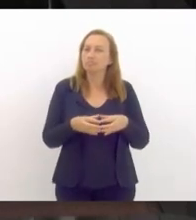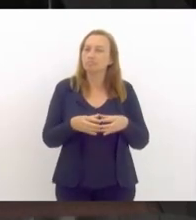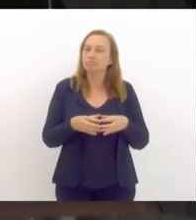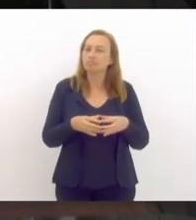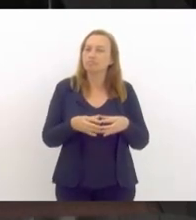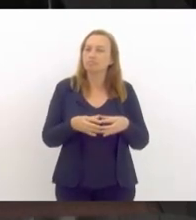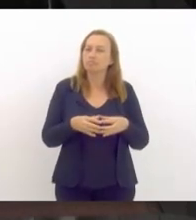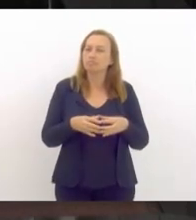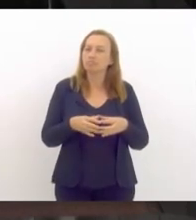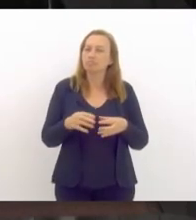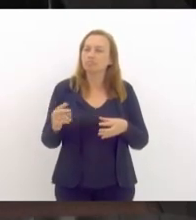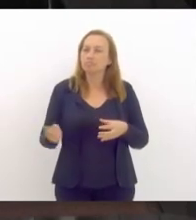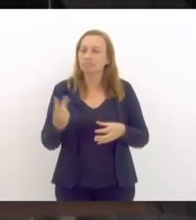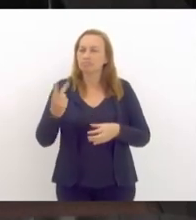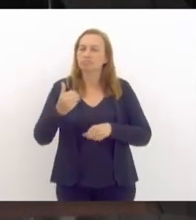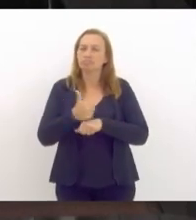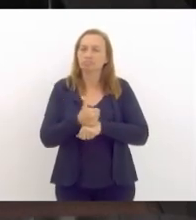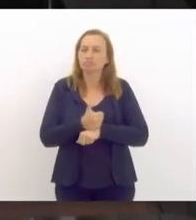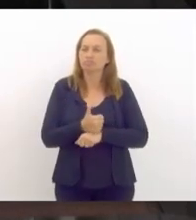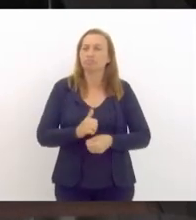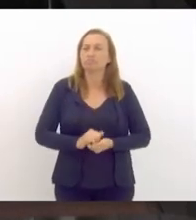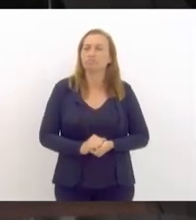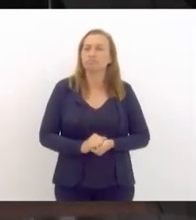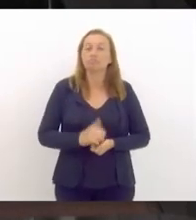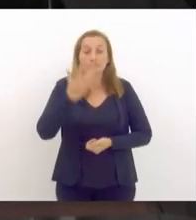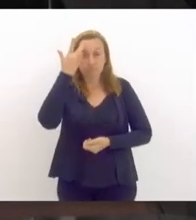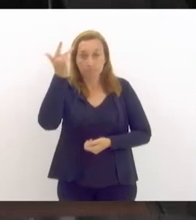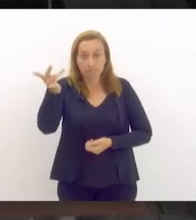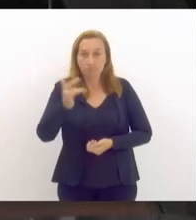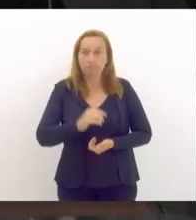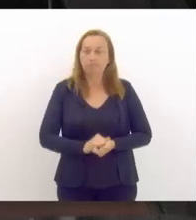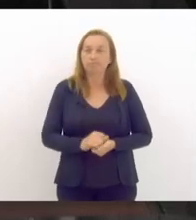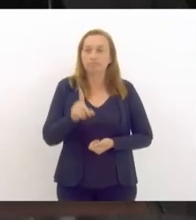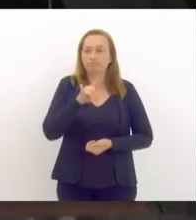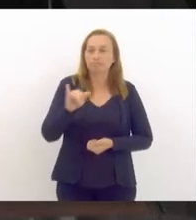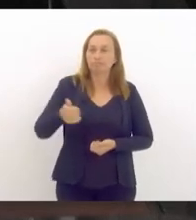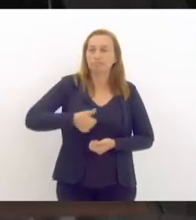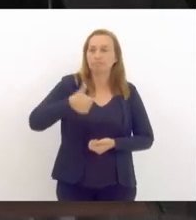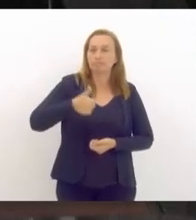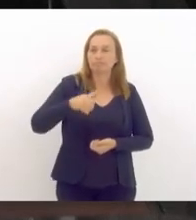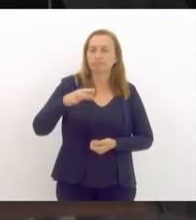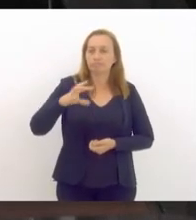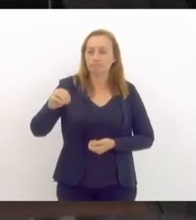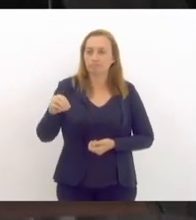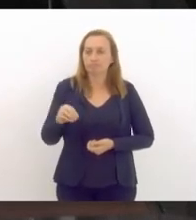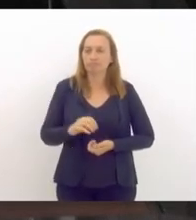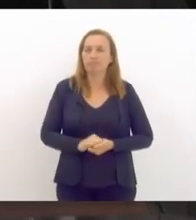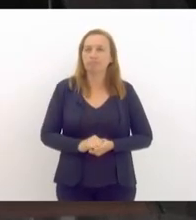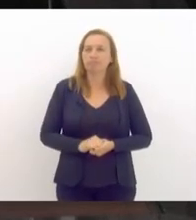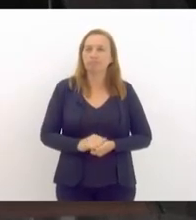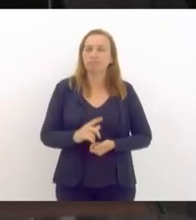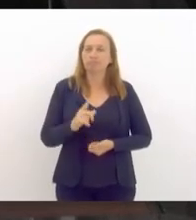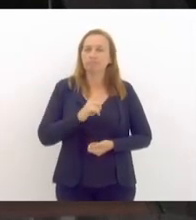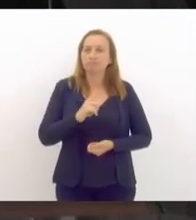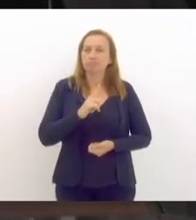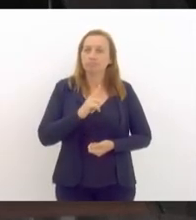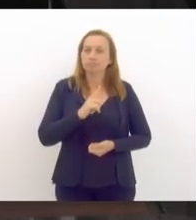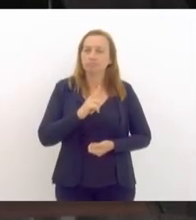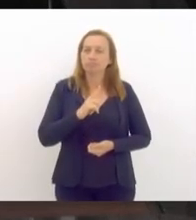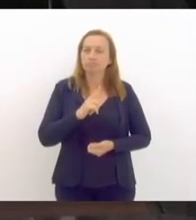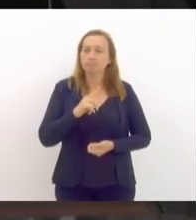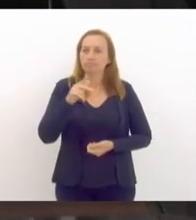e de valorização profissional amanhã dia primeiro de março terá o ato no Palácio